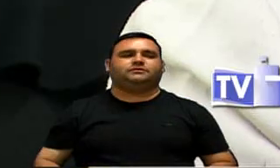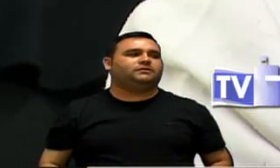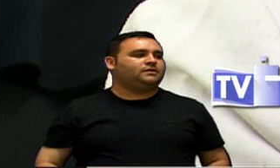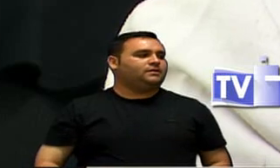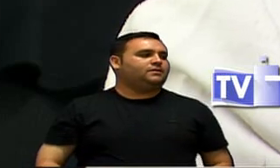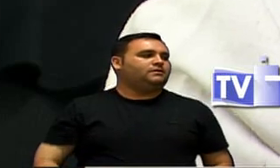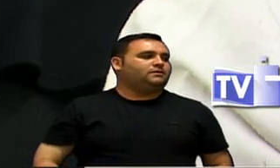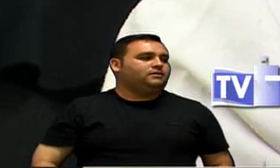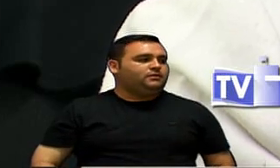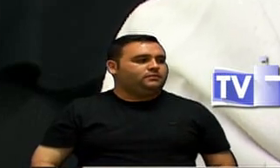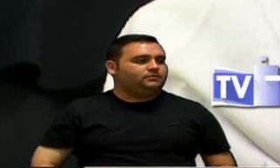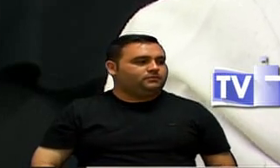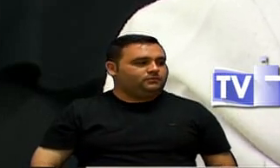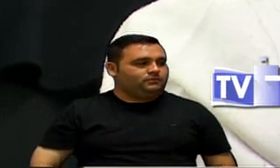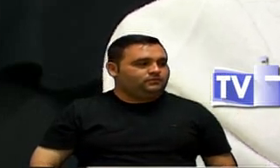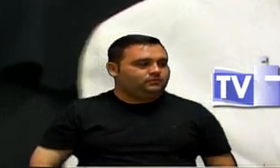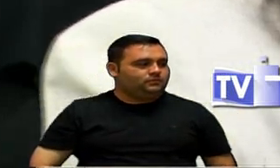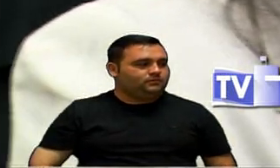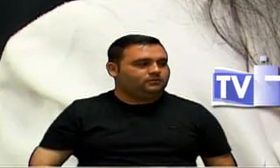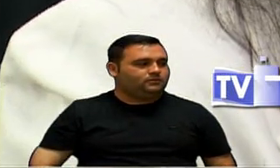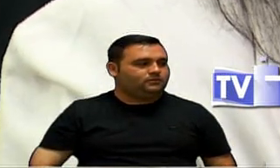Acho que está aberto seu microfone, pode falar.